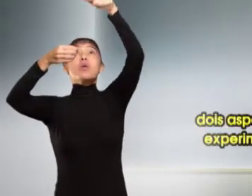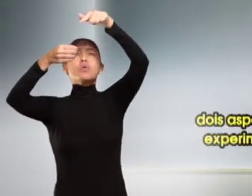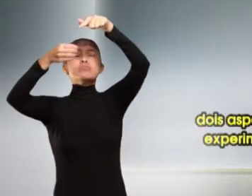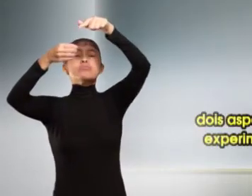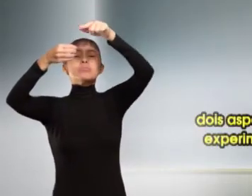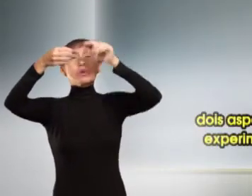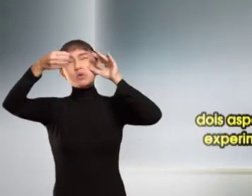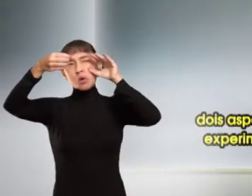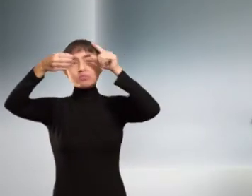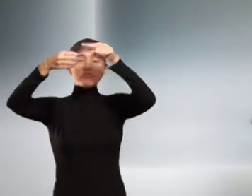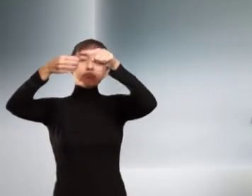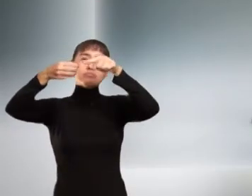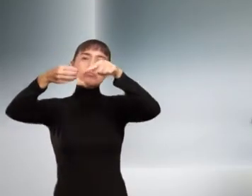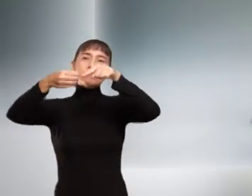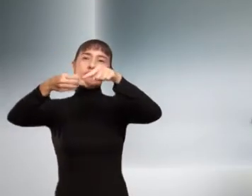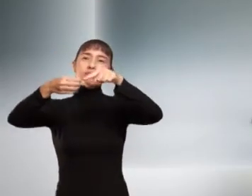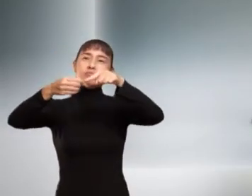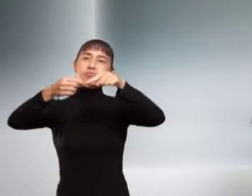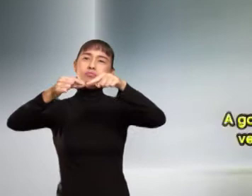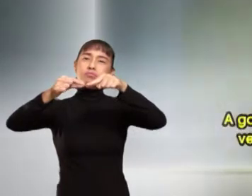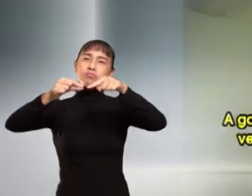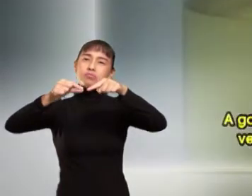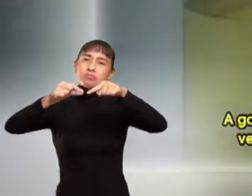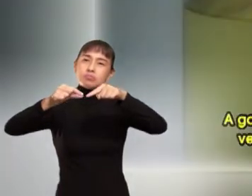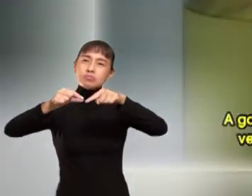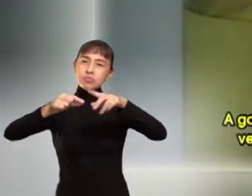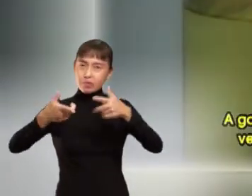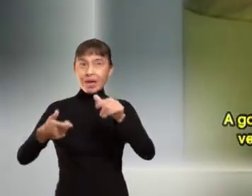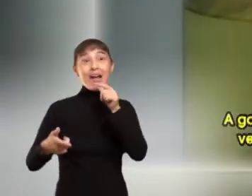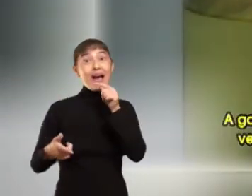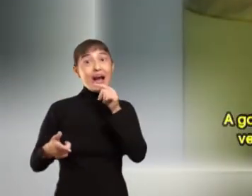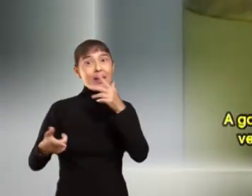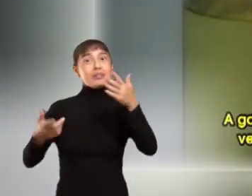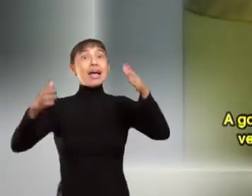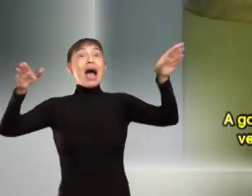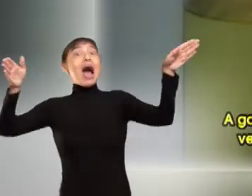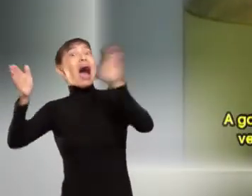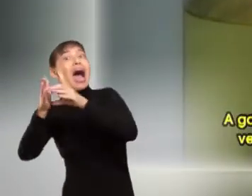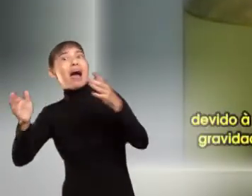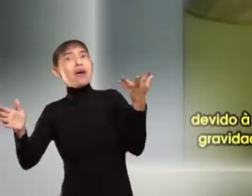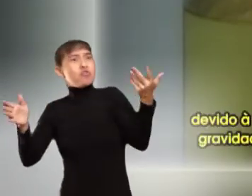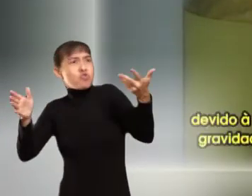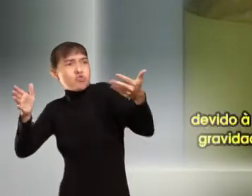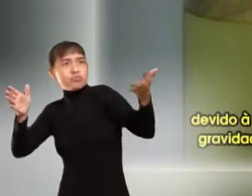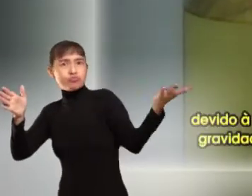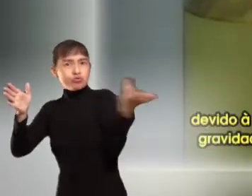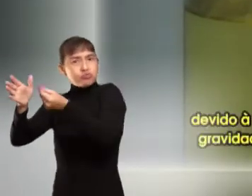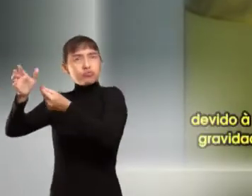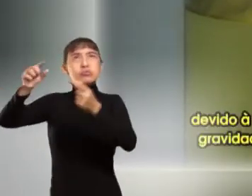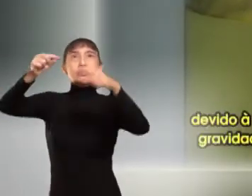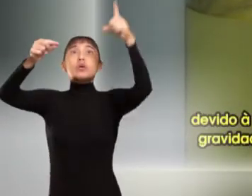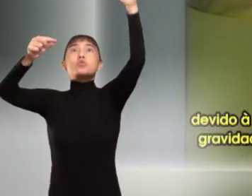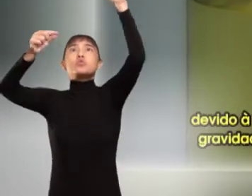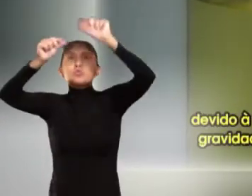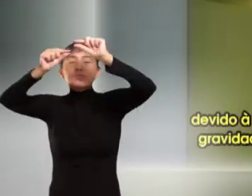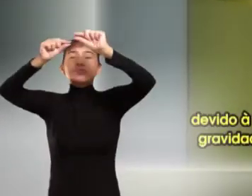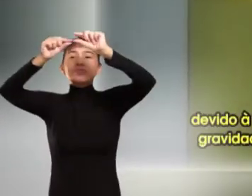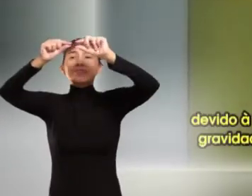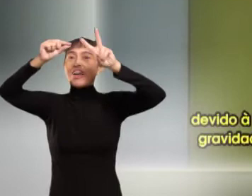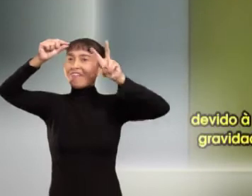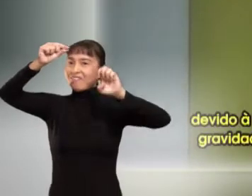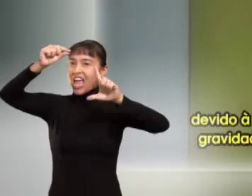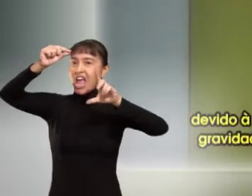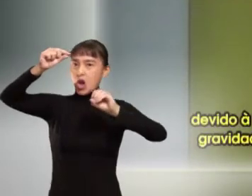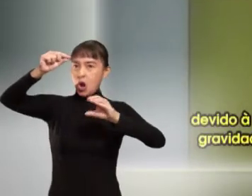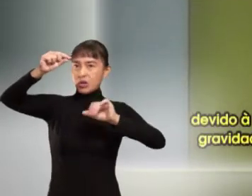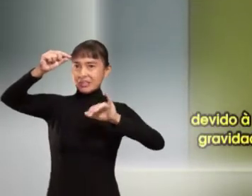serão observáveis. A gota começa com uma velocidade mais alta devido à queda sob aceleração